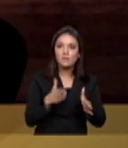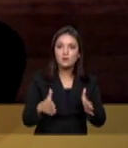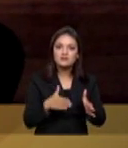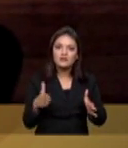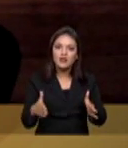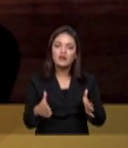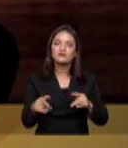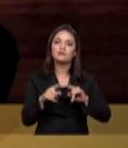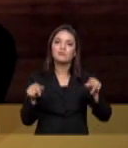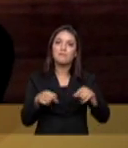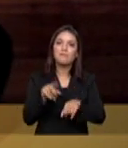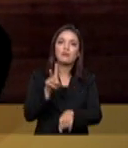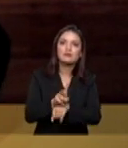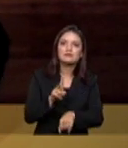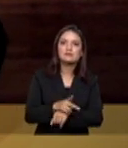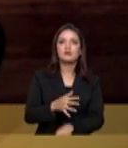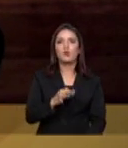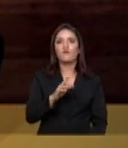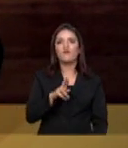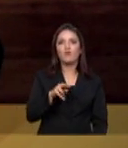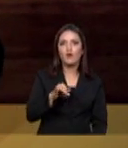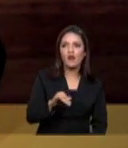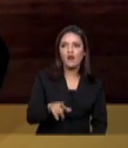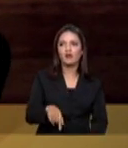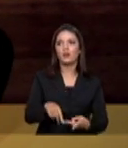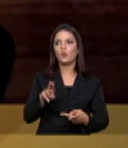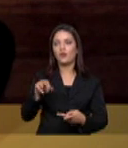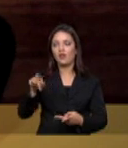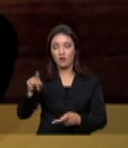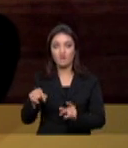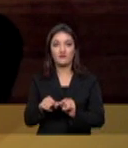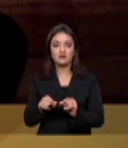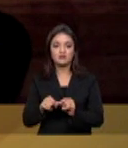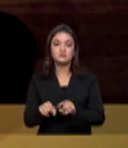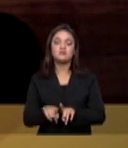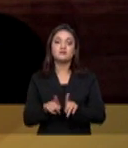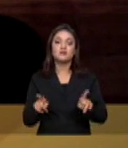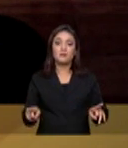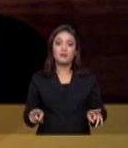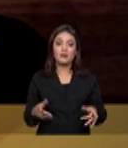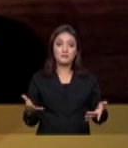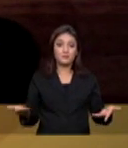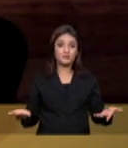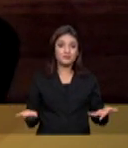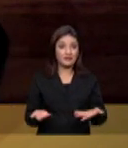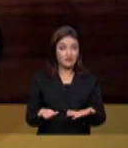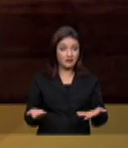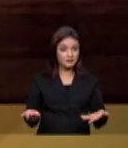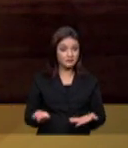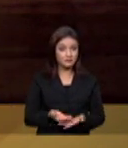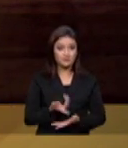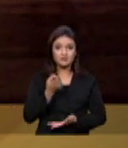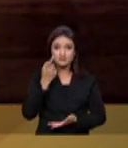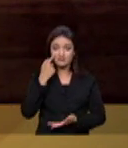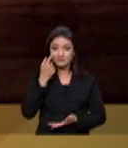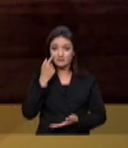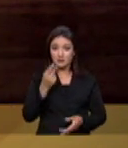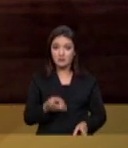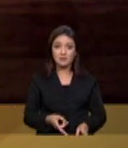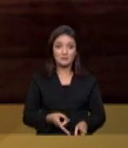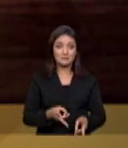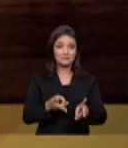por parte da FUNAI e da união e estando estas em mora notável quanto ao